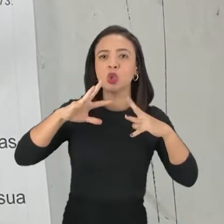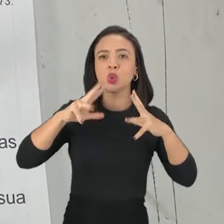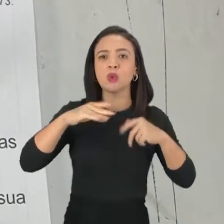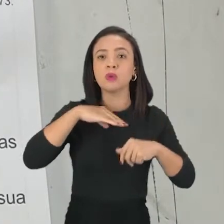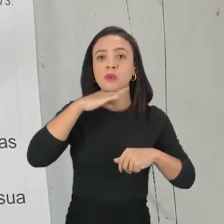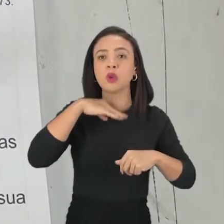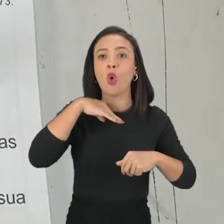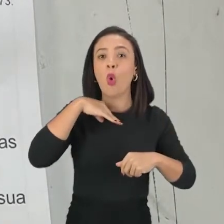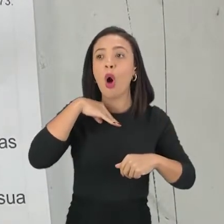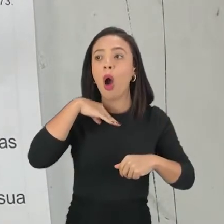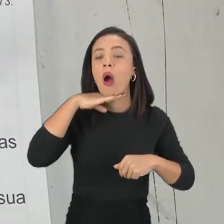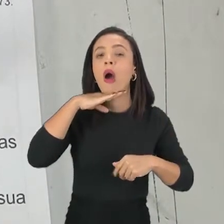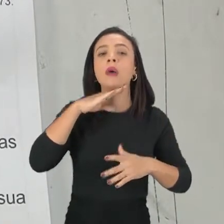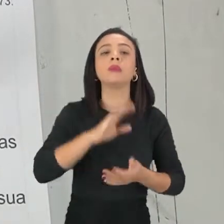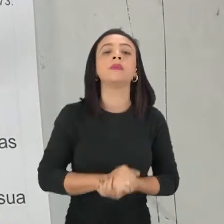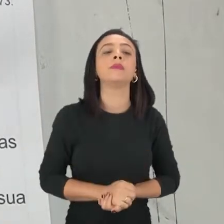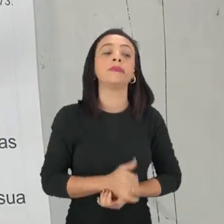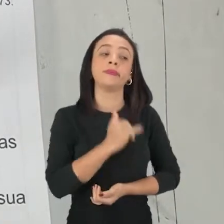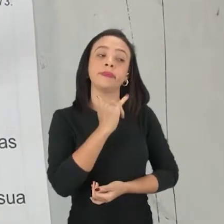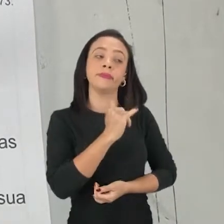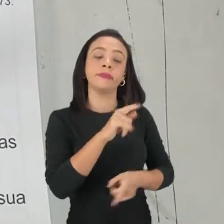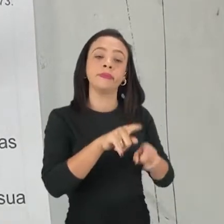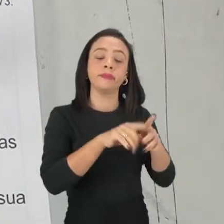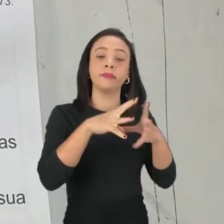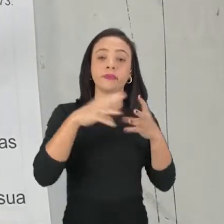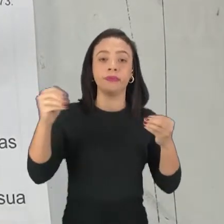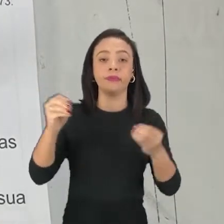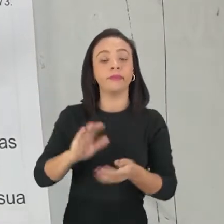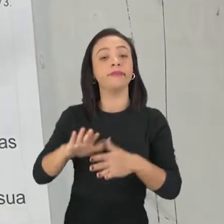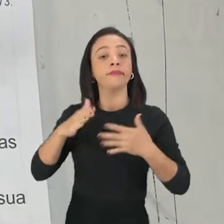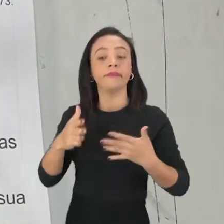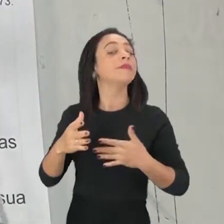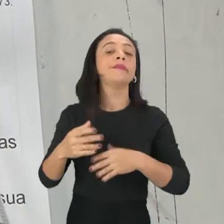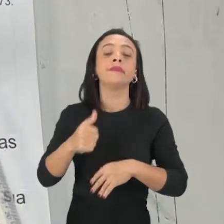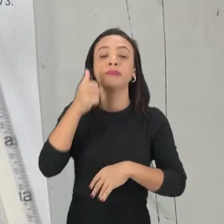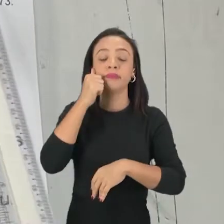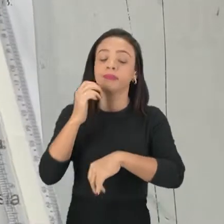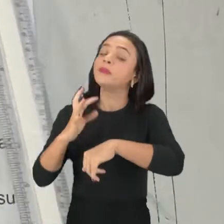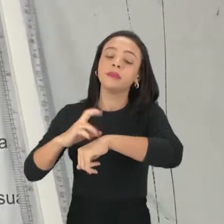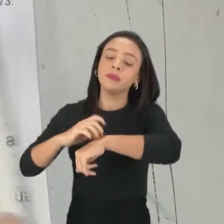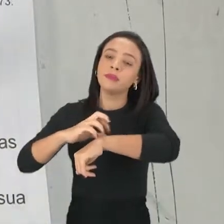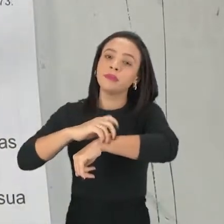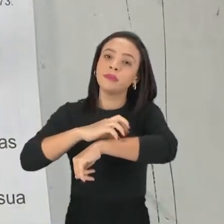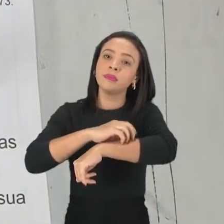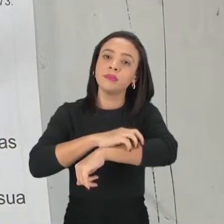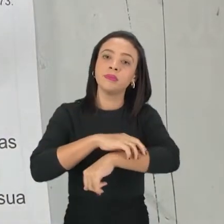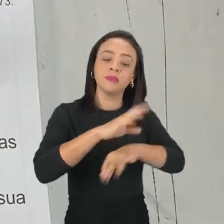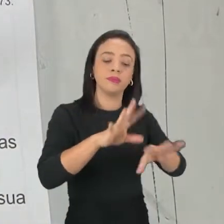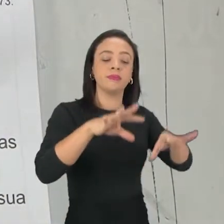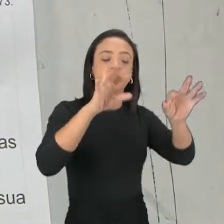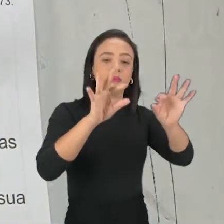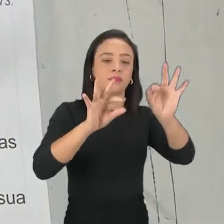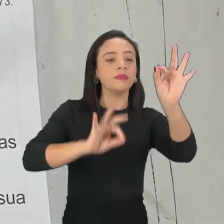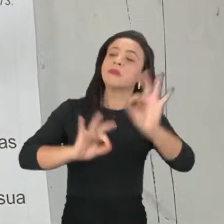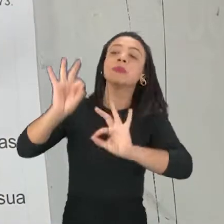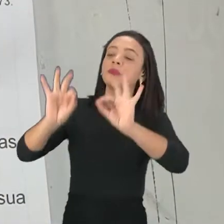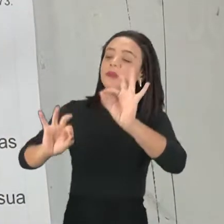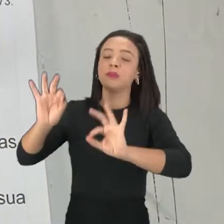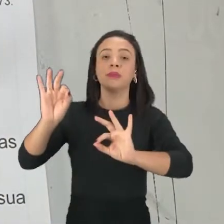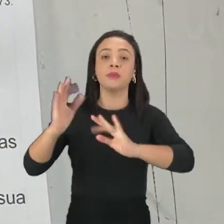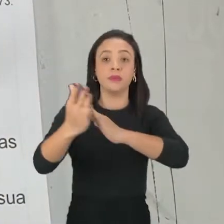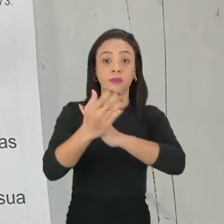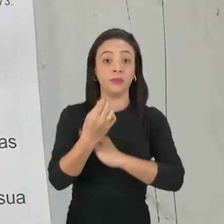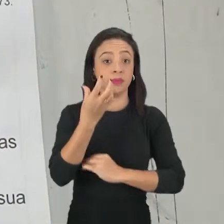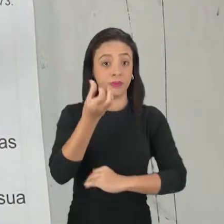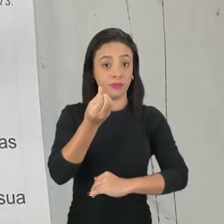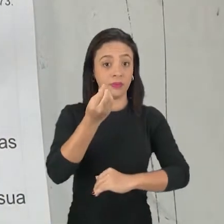disse e retirou-se Dona Aranha Tu muda a fita métrica e ajudada por seis aranhinhas muito